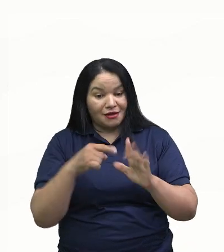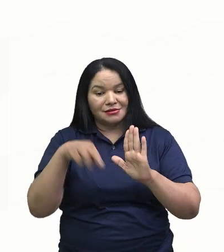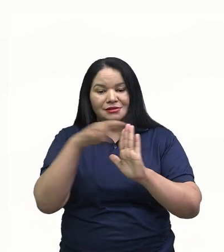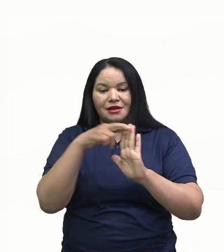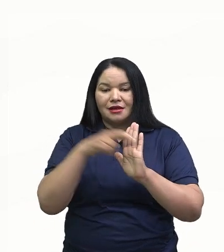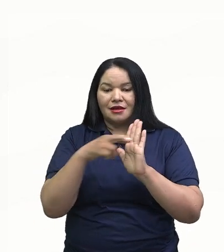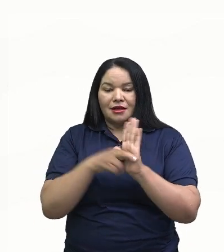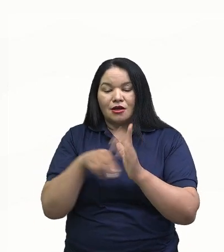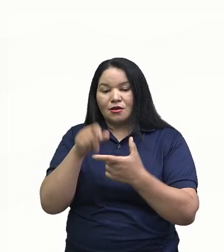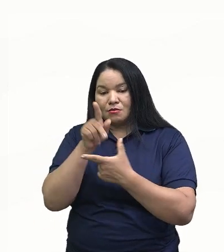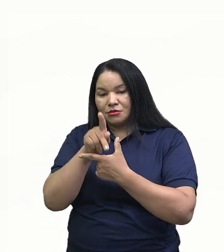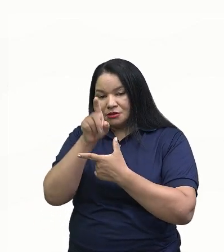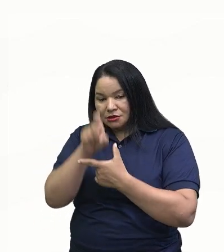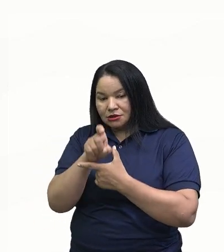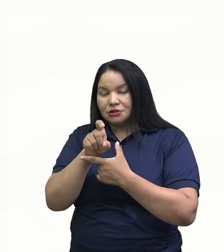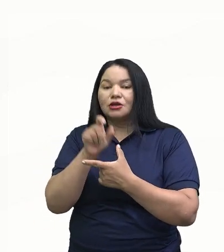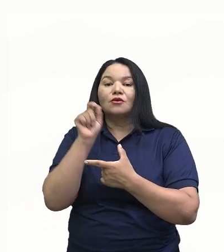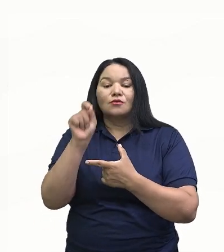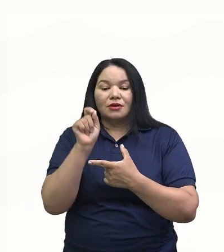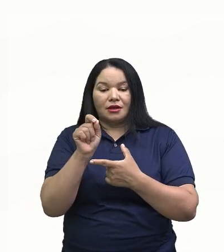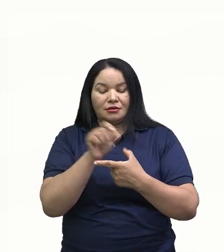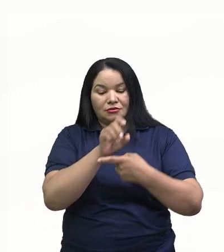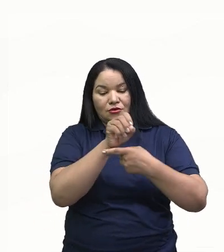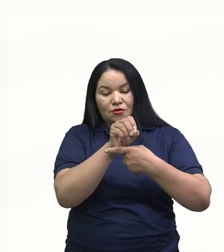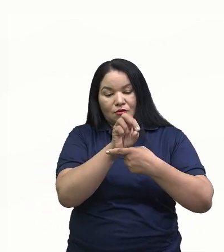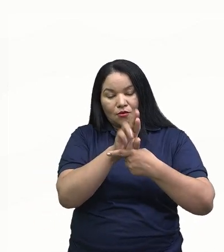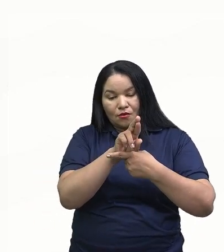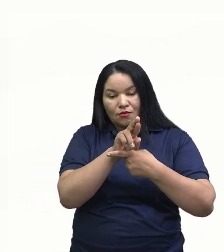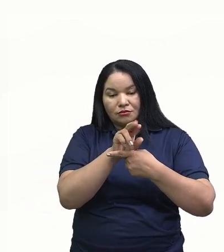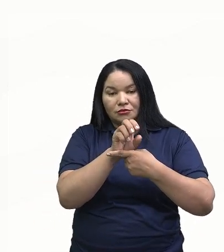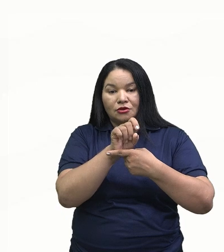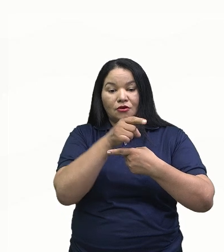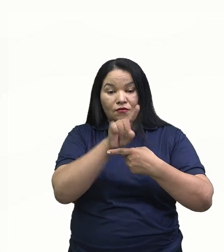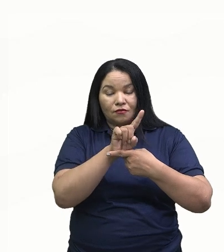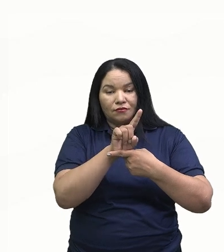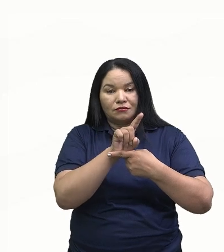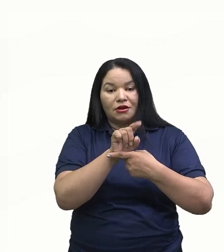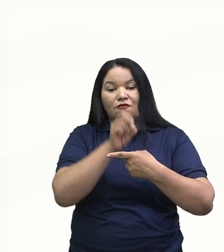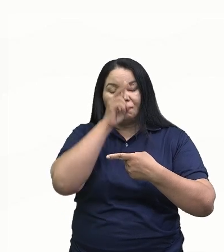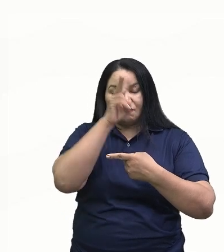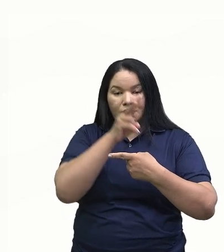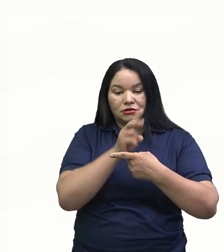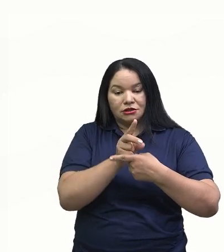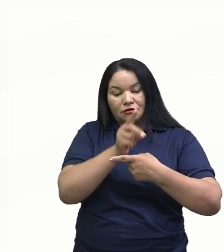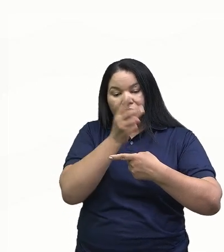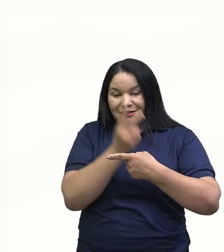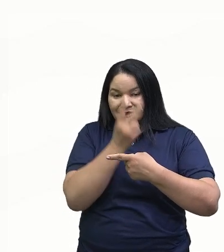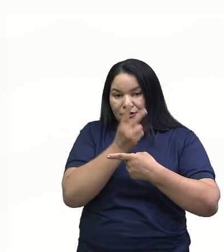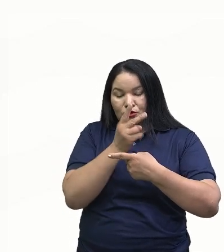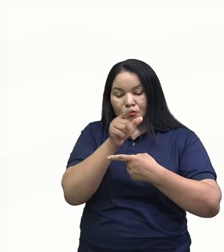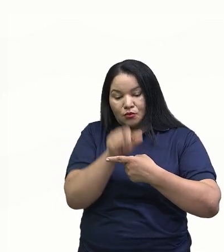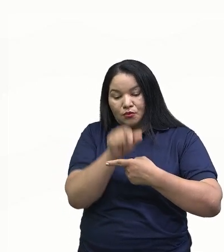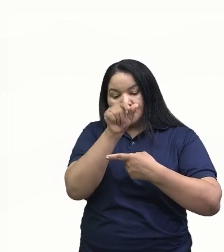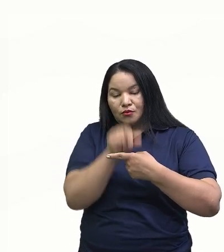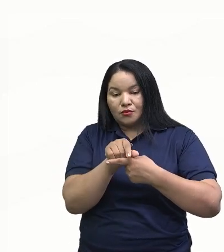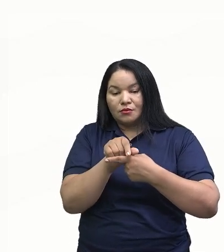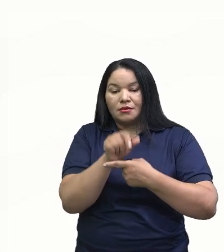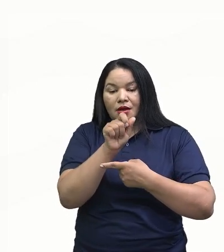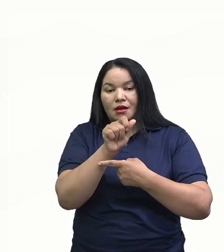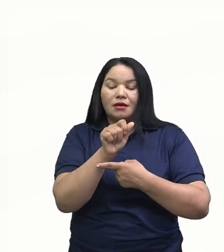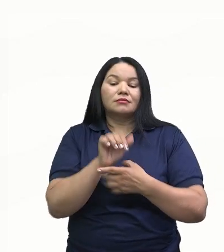da paroxítona é essa, ela termina com ão, então a segunda sílaba será a